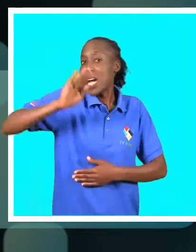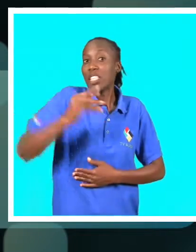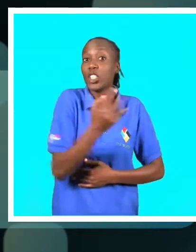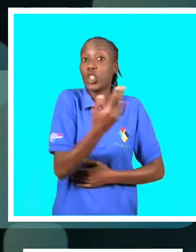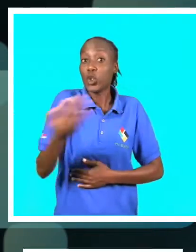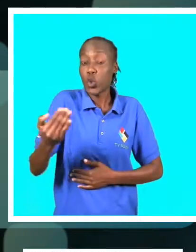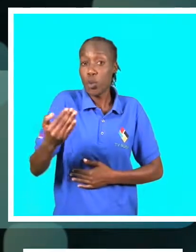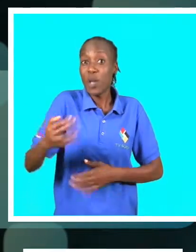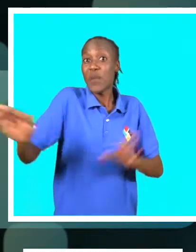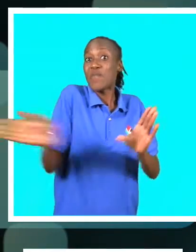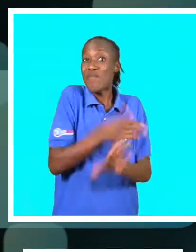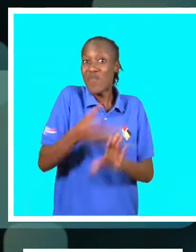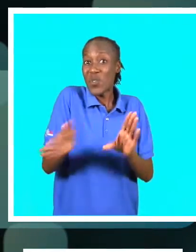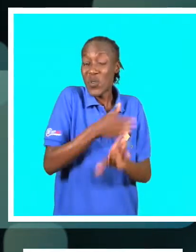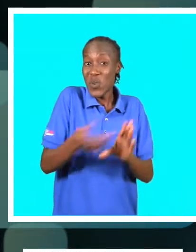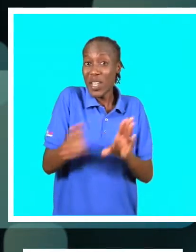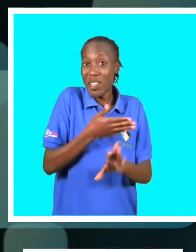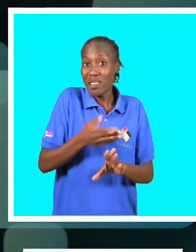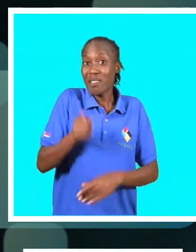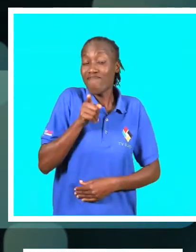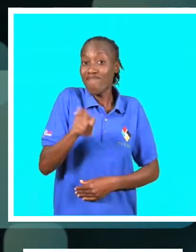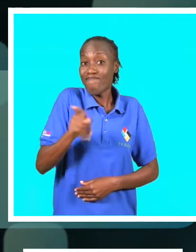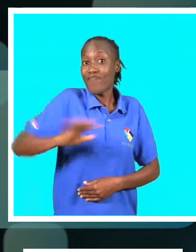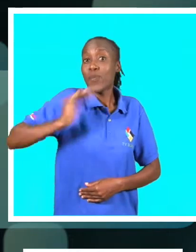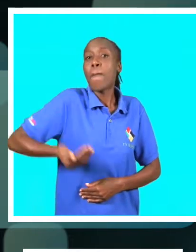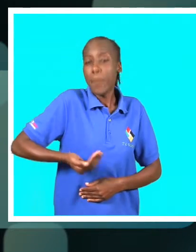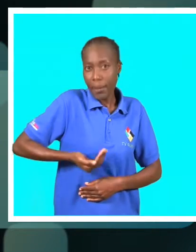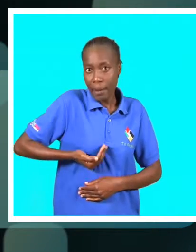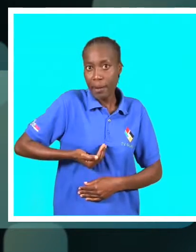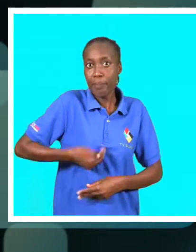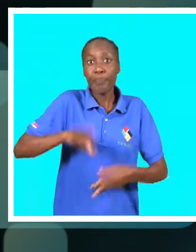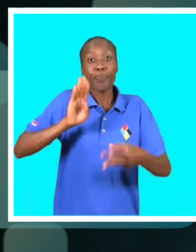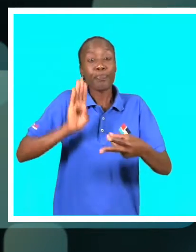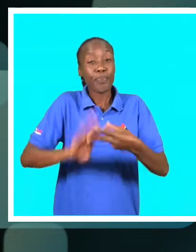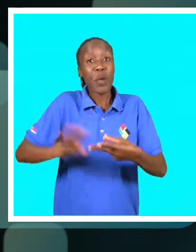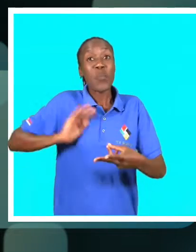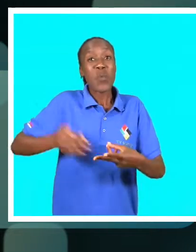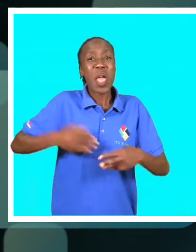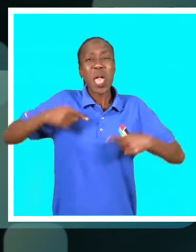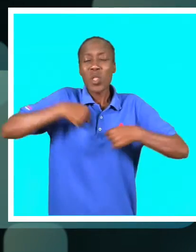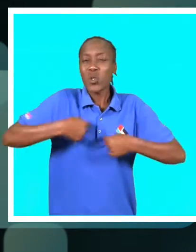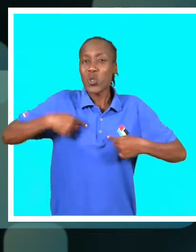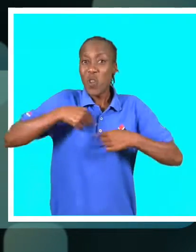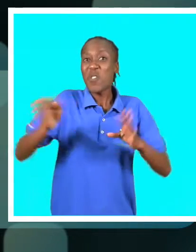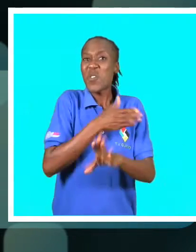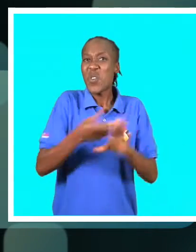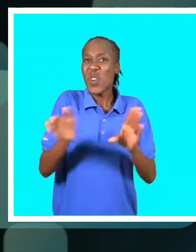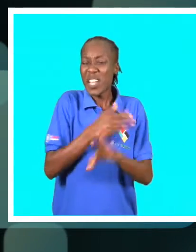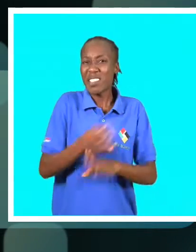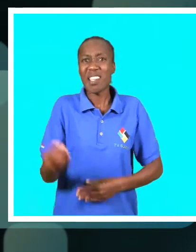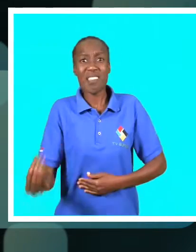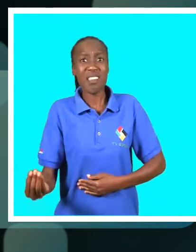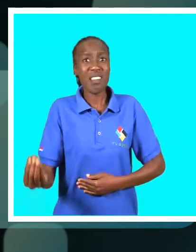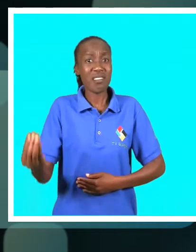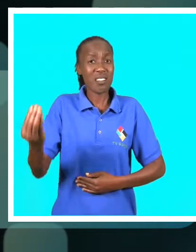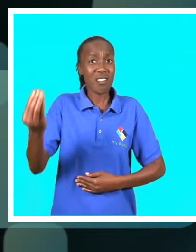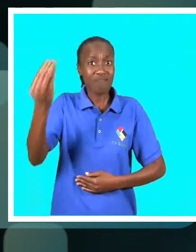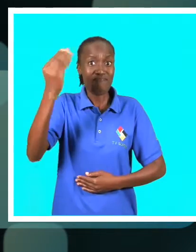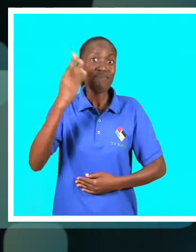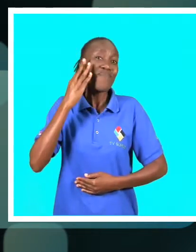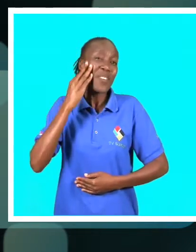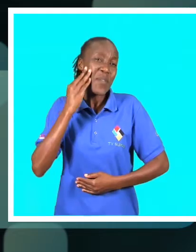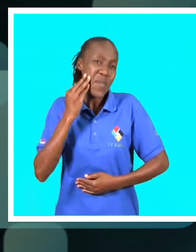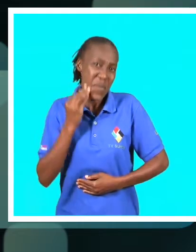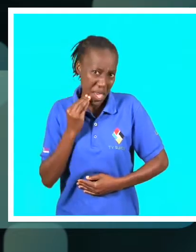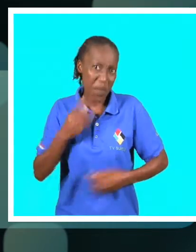O maior número de casos de violência é contra a mulher. E a mulher sofre violência desde que é criança até